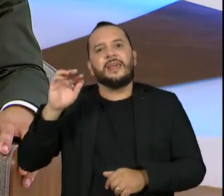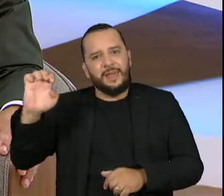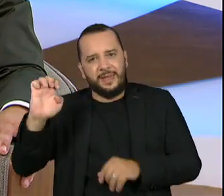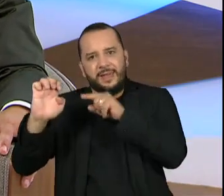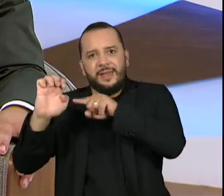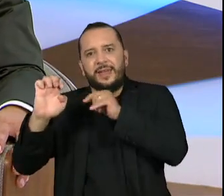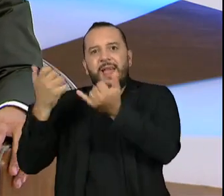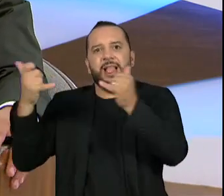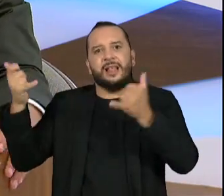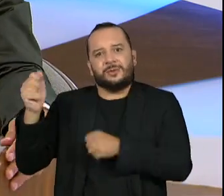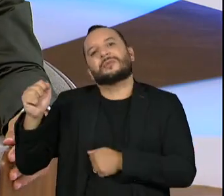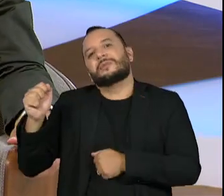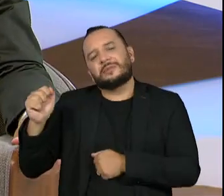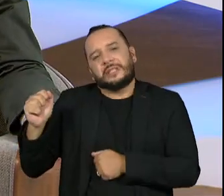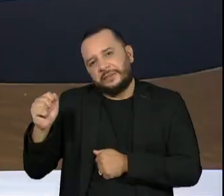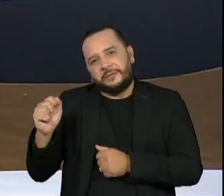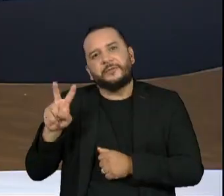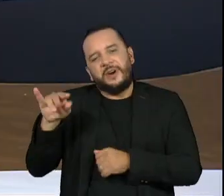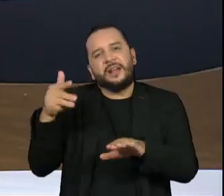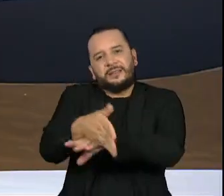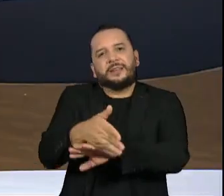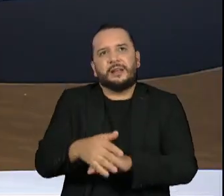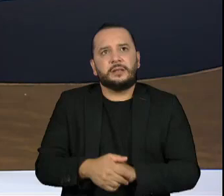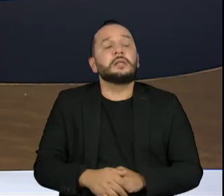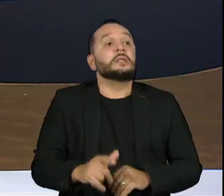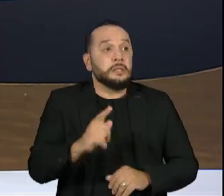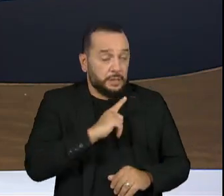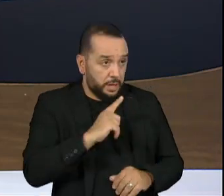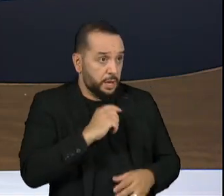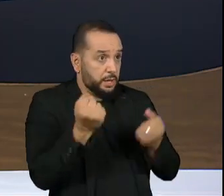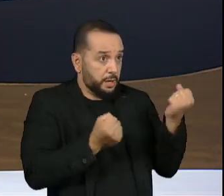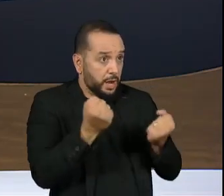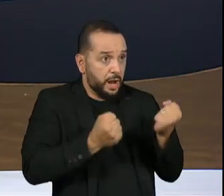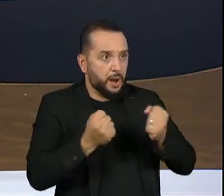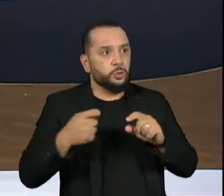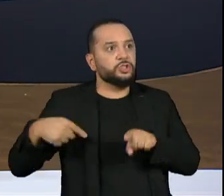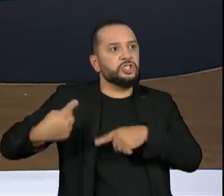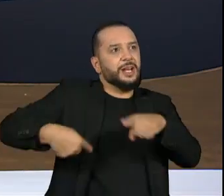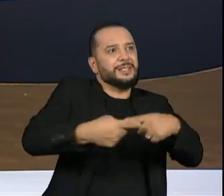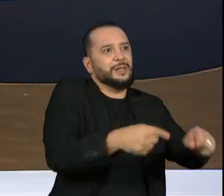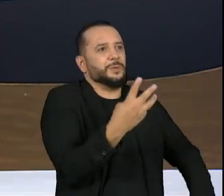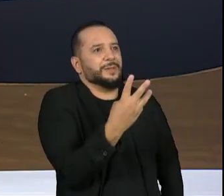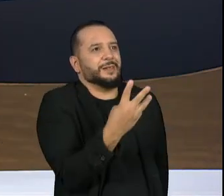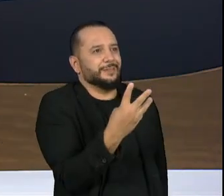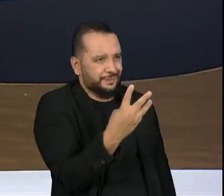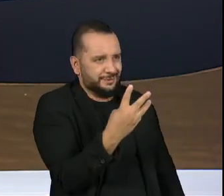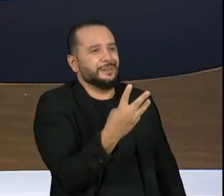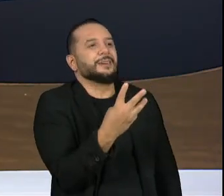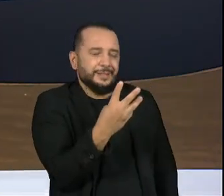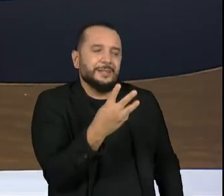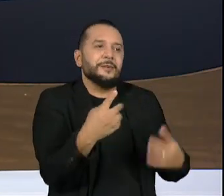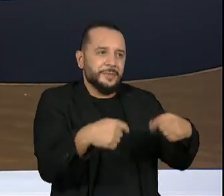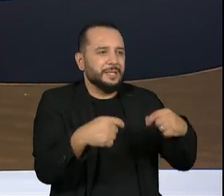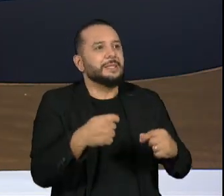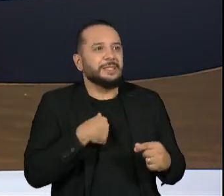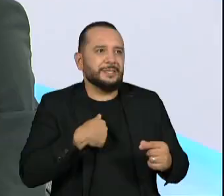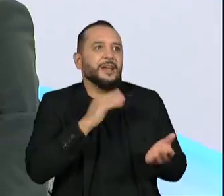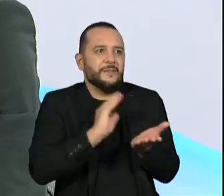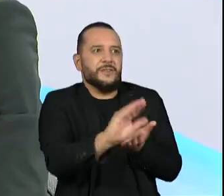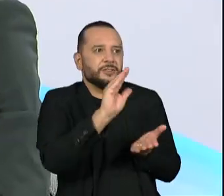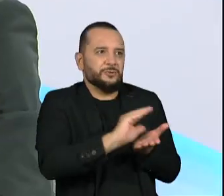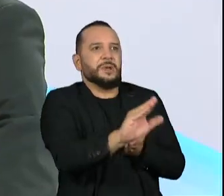crescendo a gente continuar desenvolvendo essa tecnologia é porque tem um veículo geração 3 que você falou e depende da chegada de